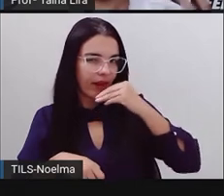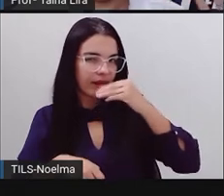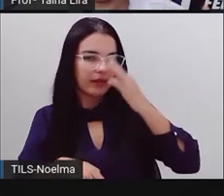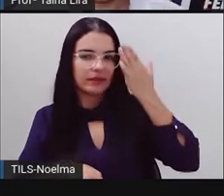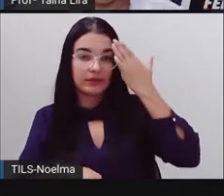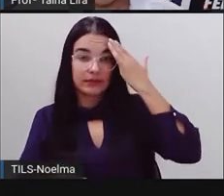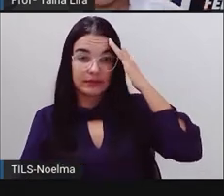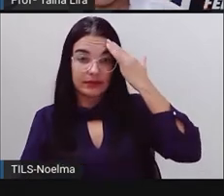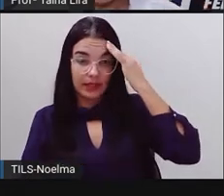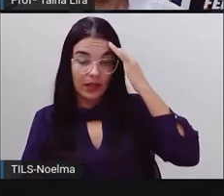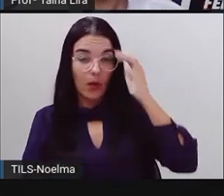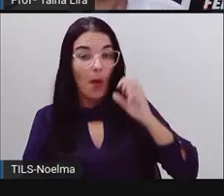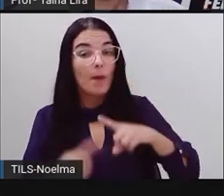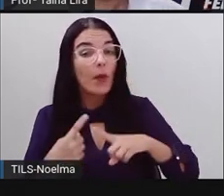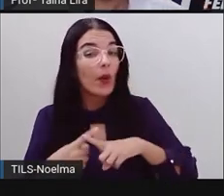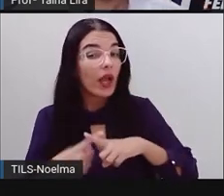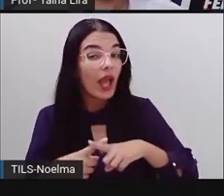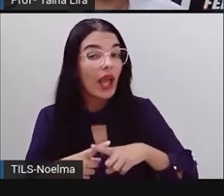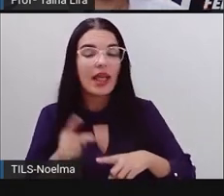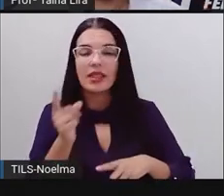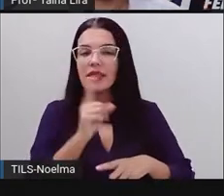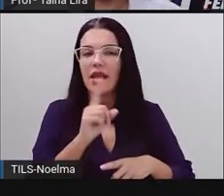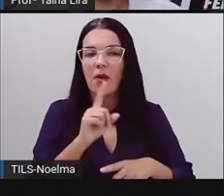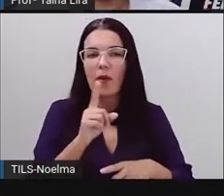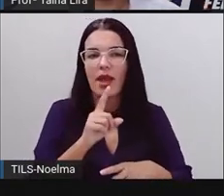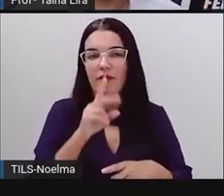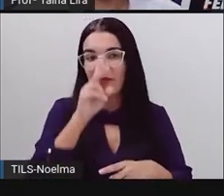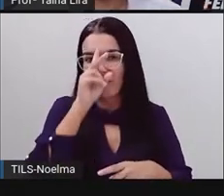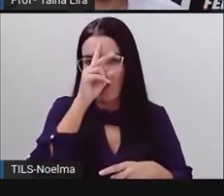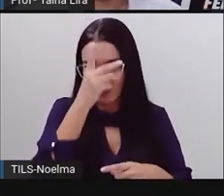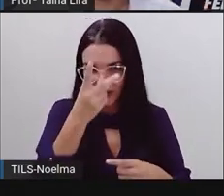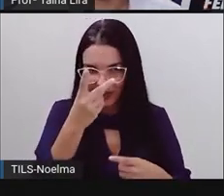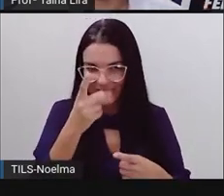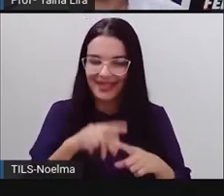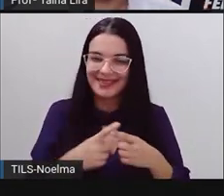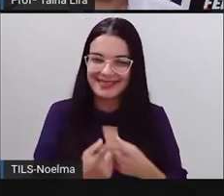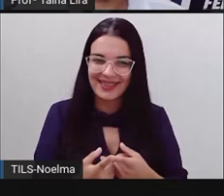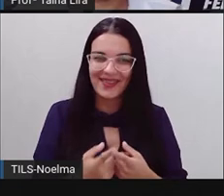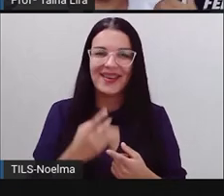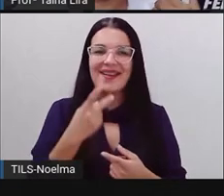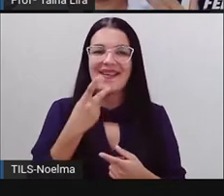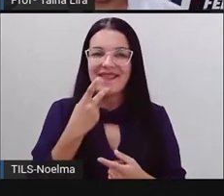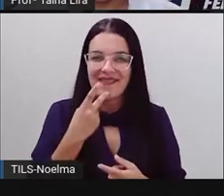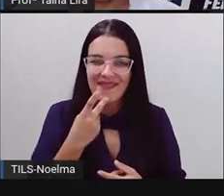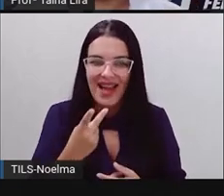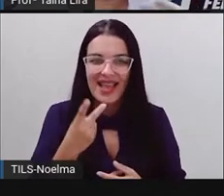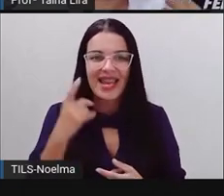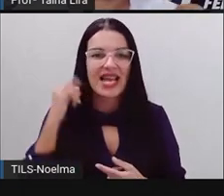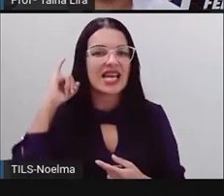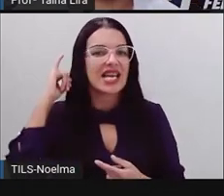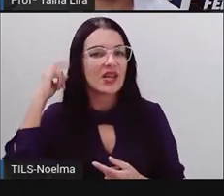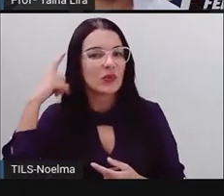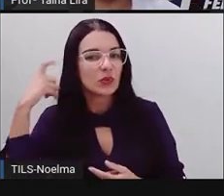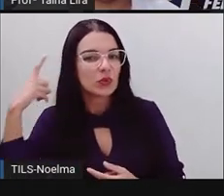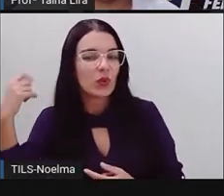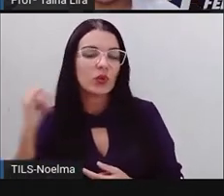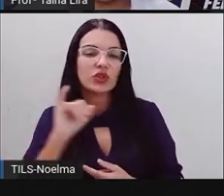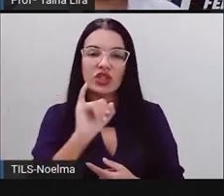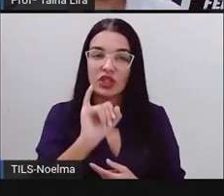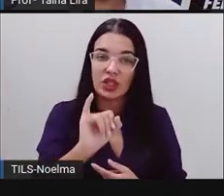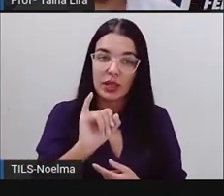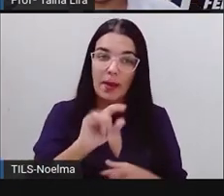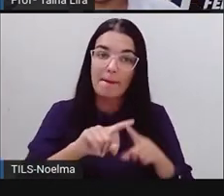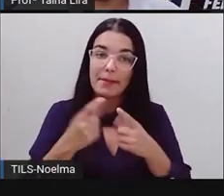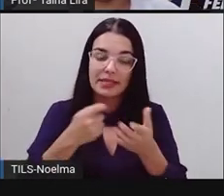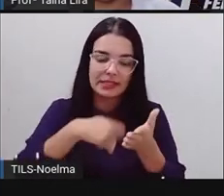final não é uma sílaba forte nós pronunciamos aí né como se tivesse um e escrevemos com a